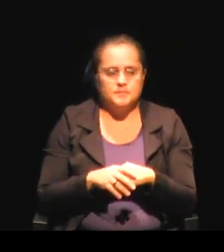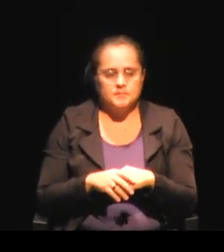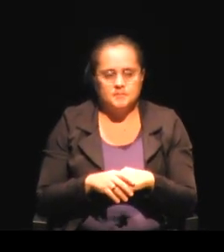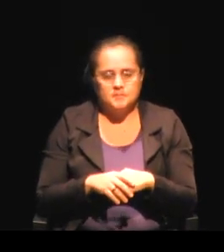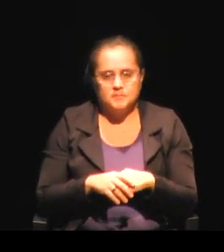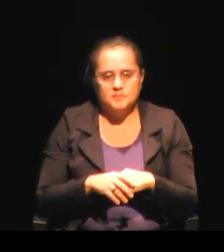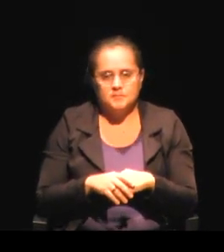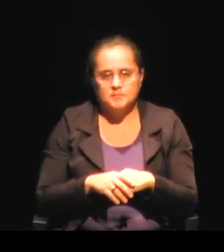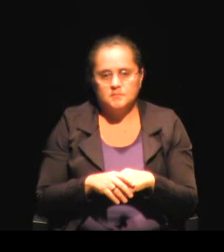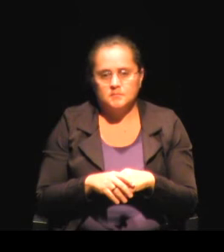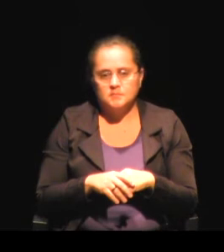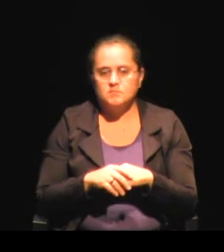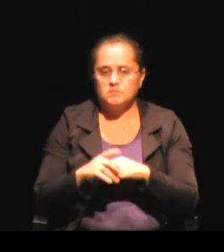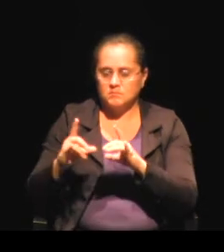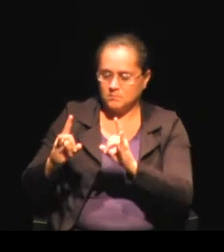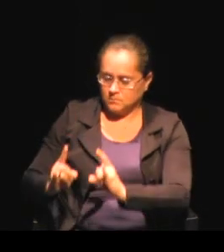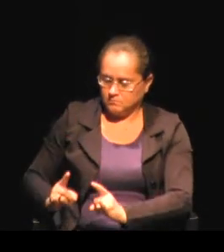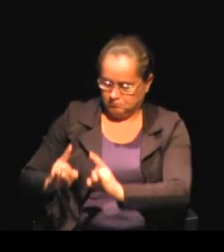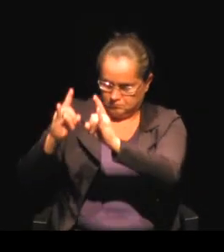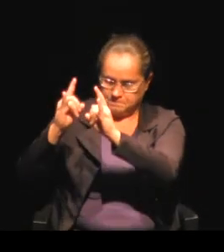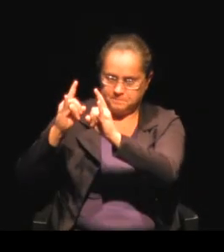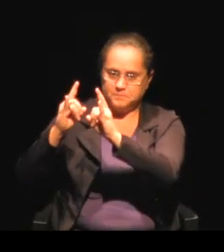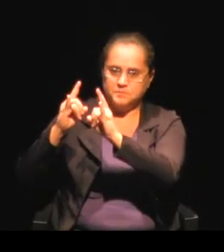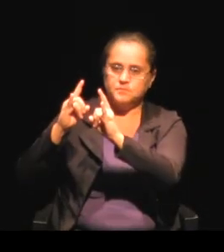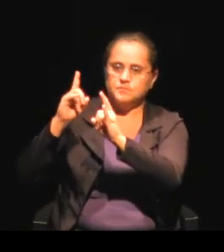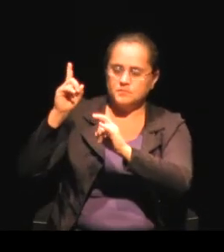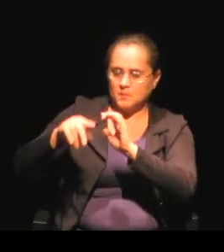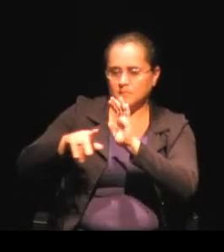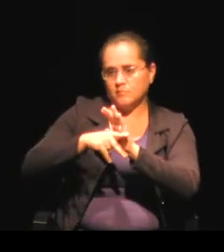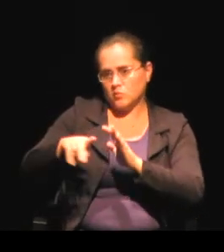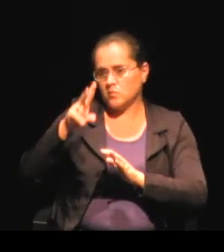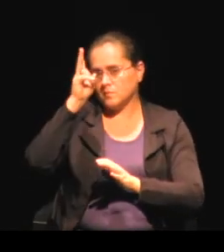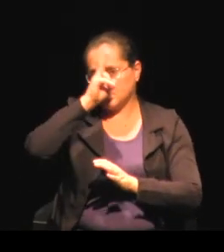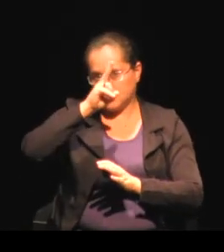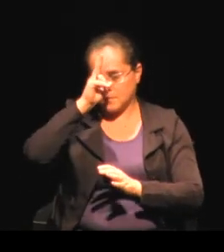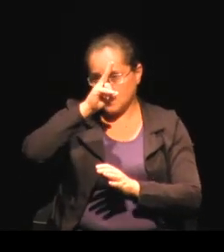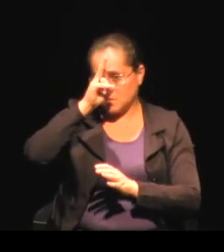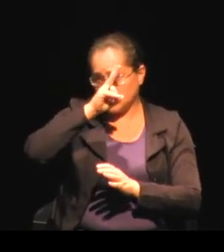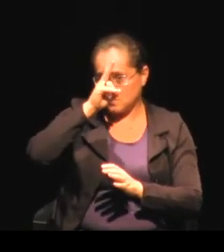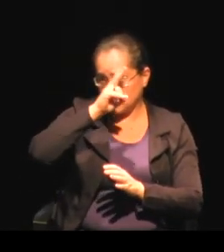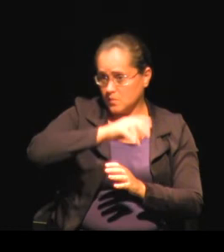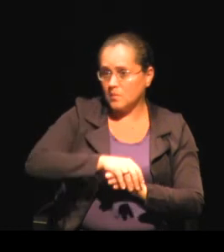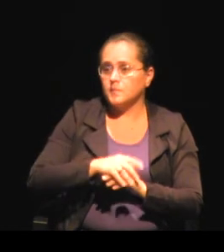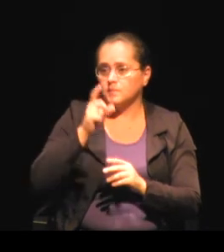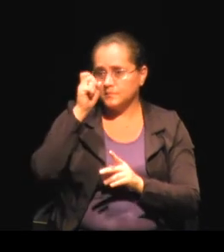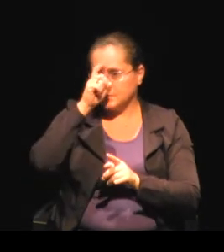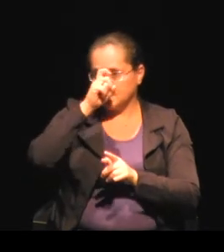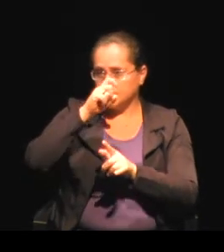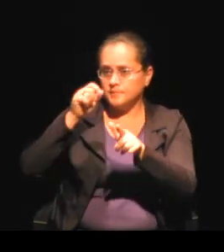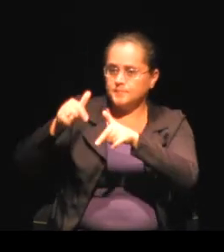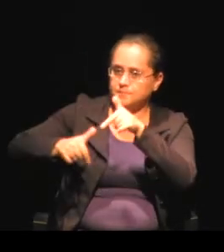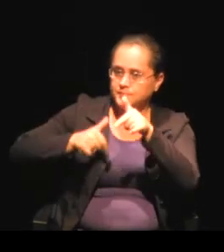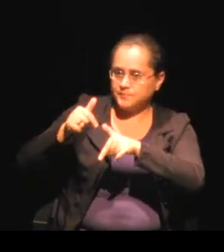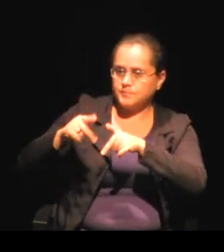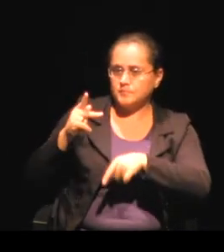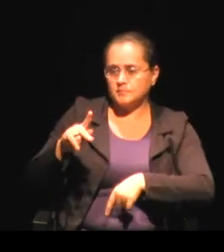de sanitários, de tudo mais, e através desse edifício se conecta o edifício das escolas,